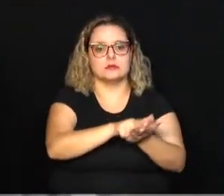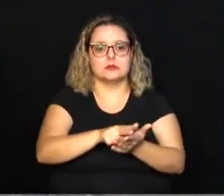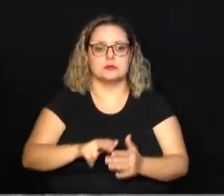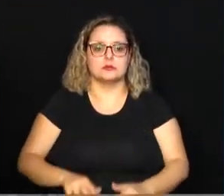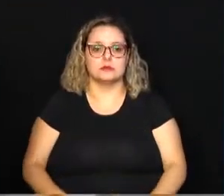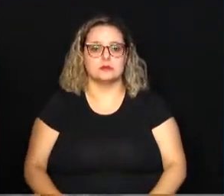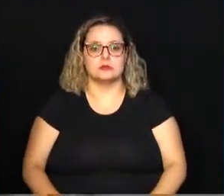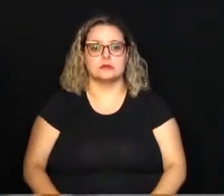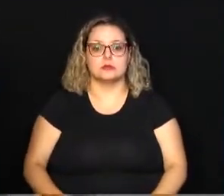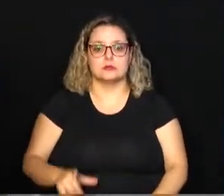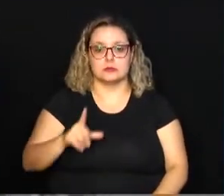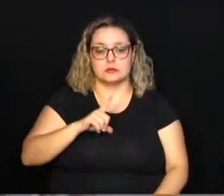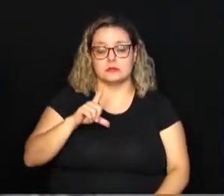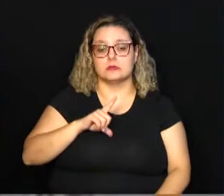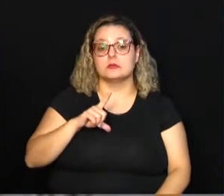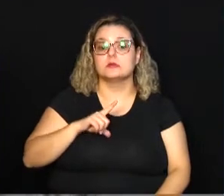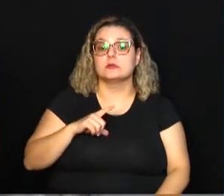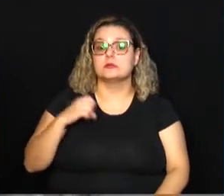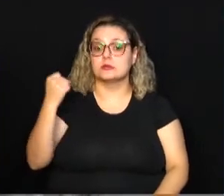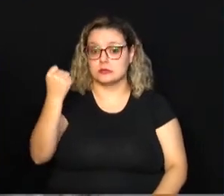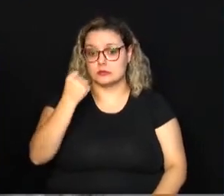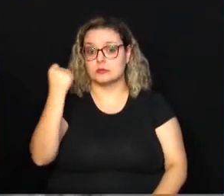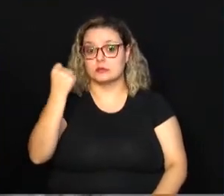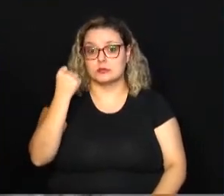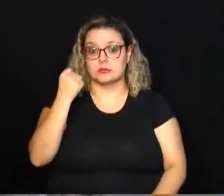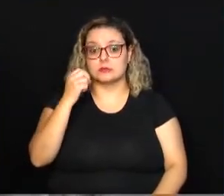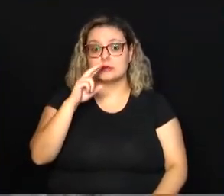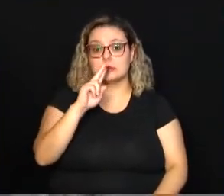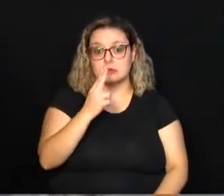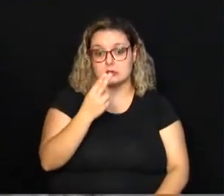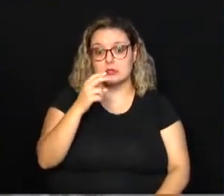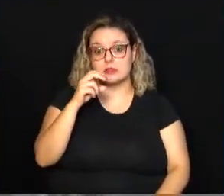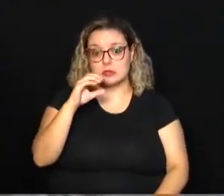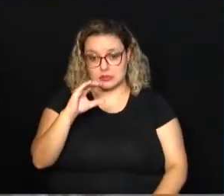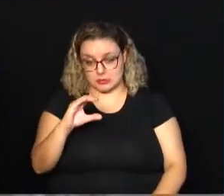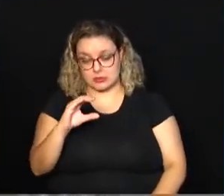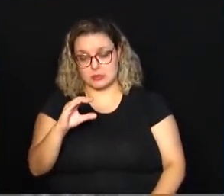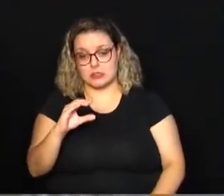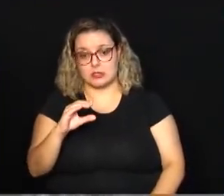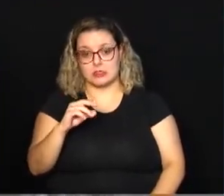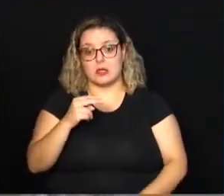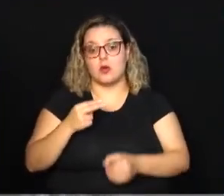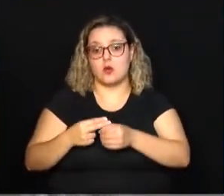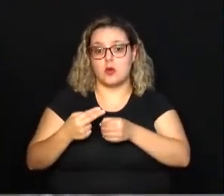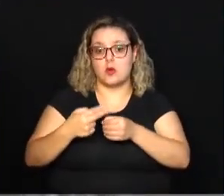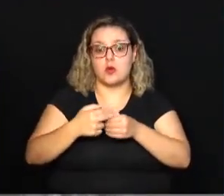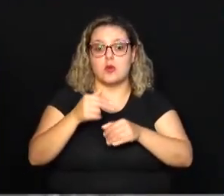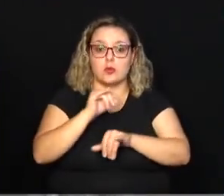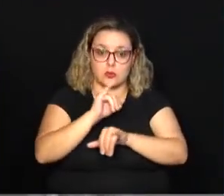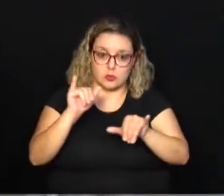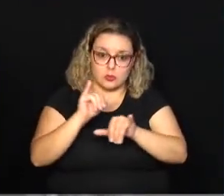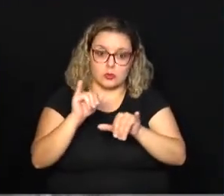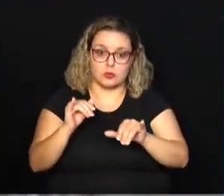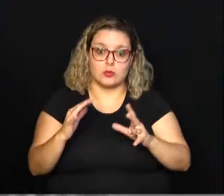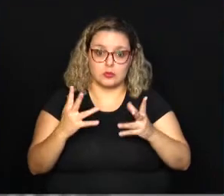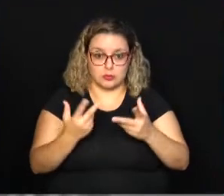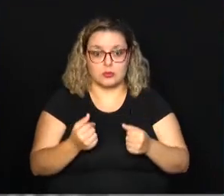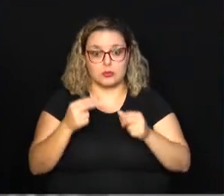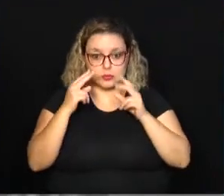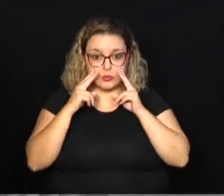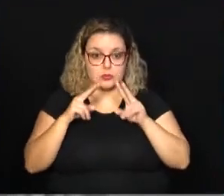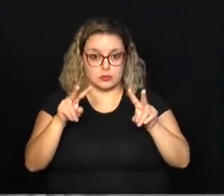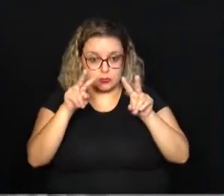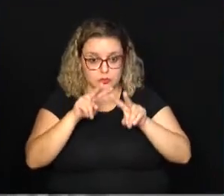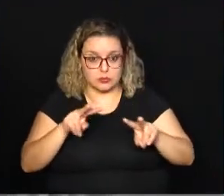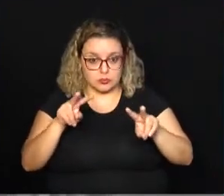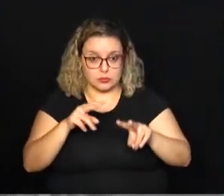Nós temos uma situação grave também no HC da Unicamp. O HC da Unicamp soltou uma nota, acredito que todos viram, né?